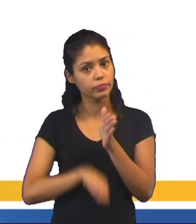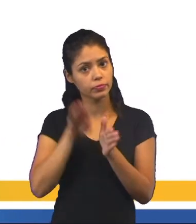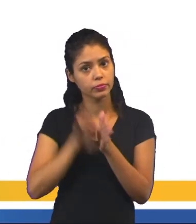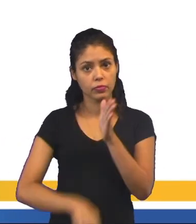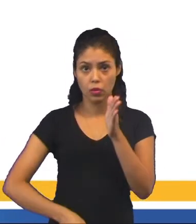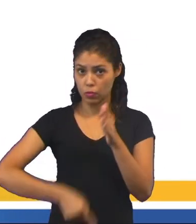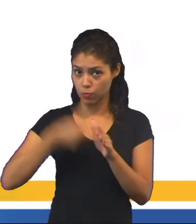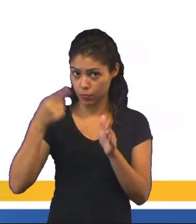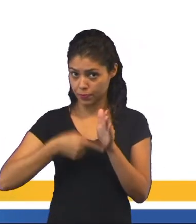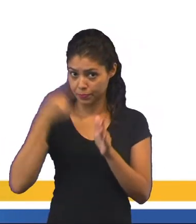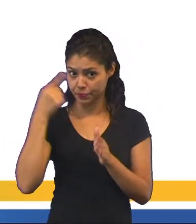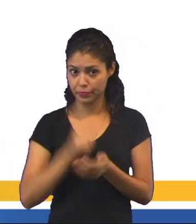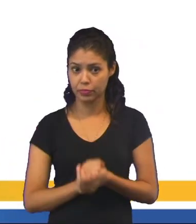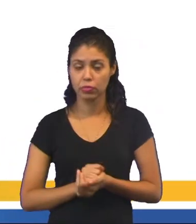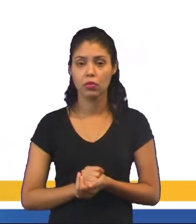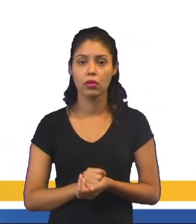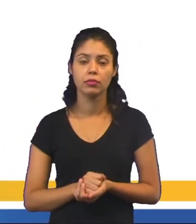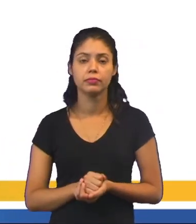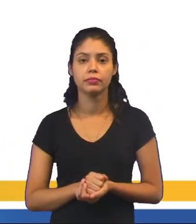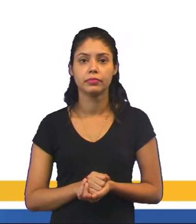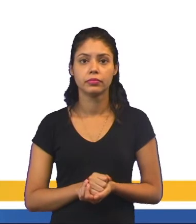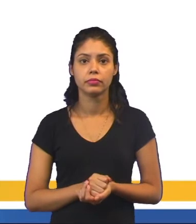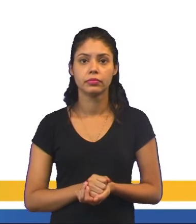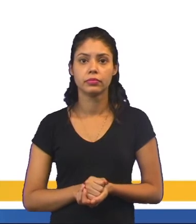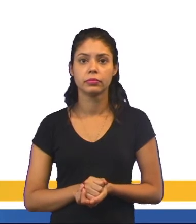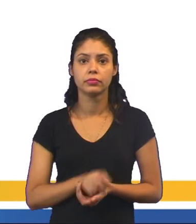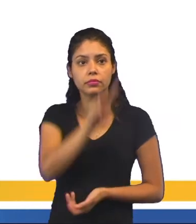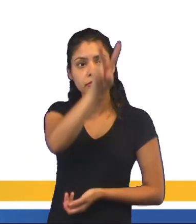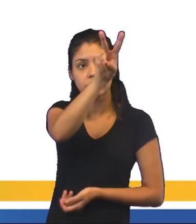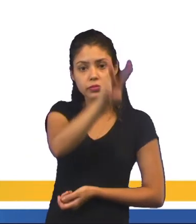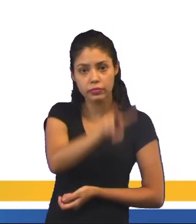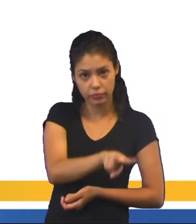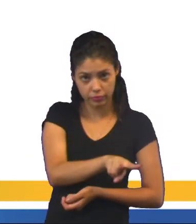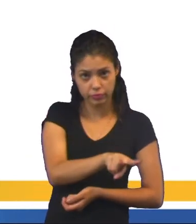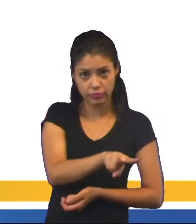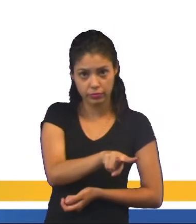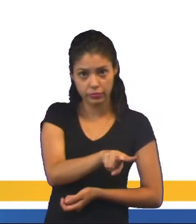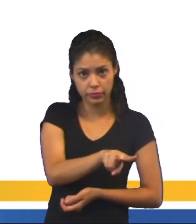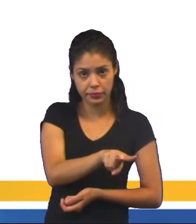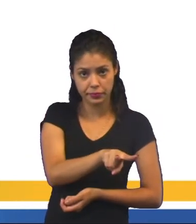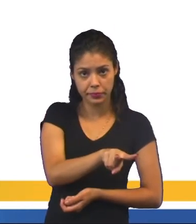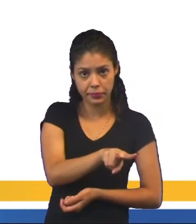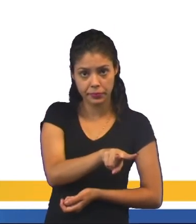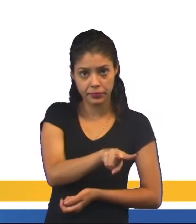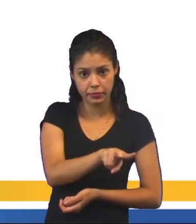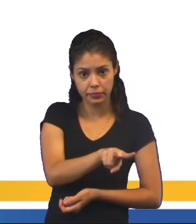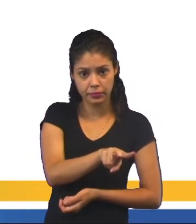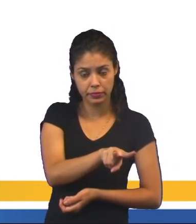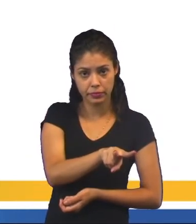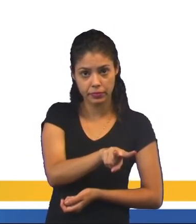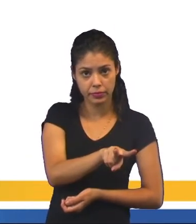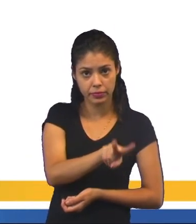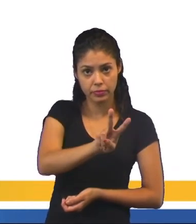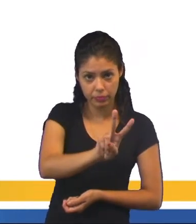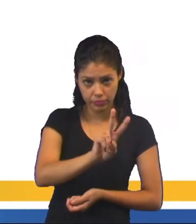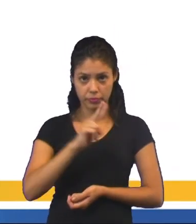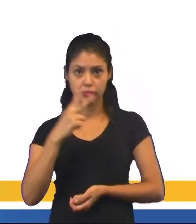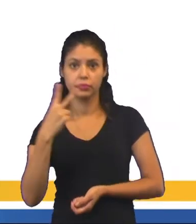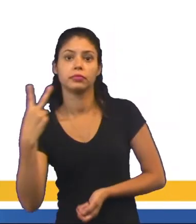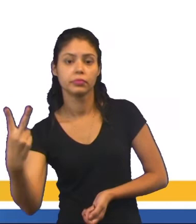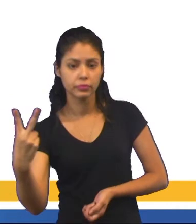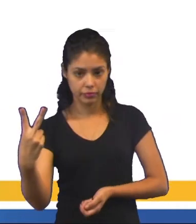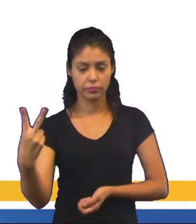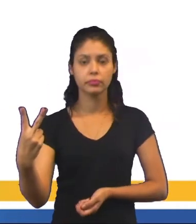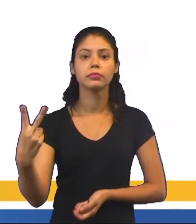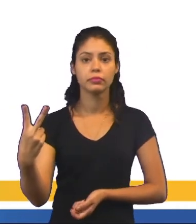os primeiros elementos, ou seja, as primeiras duas colunas, tá? E colocamos ao lado direito